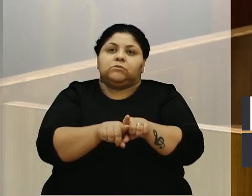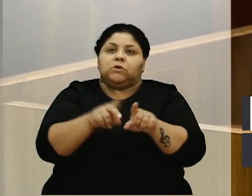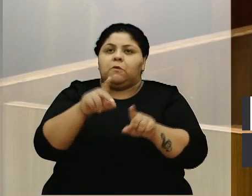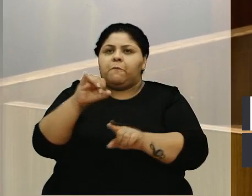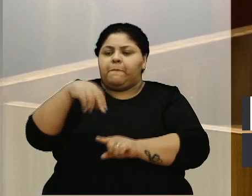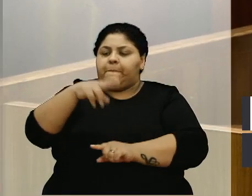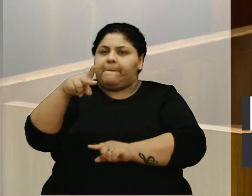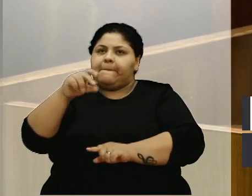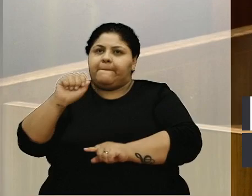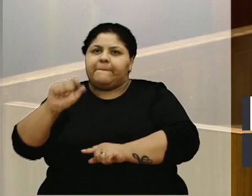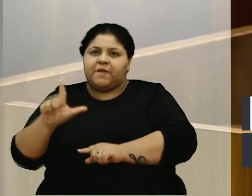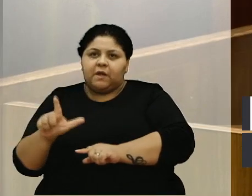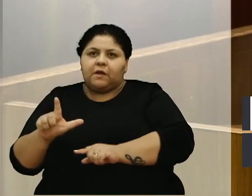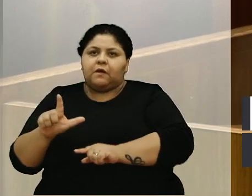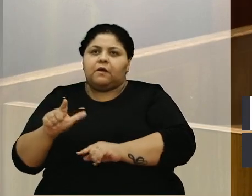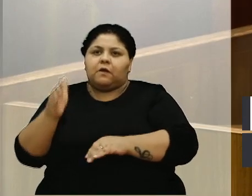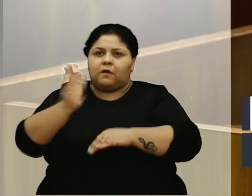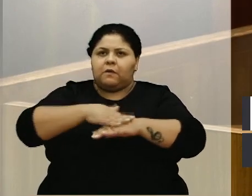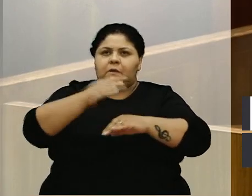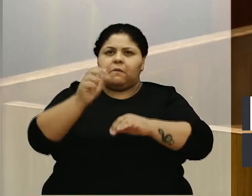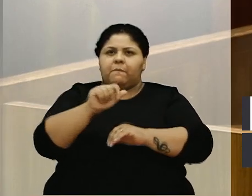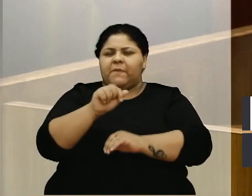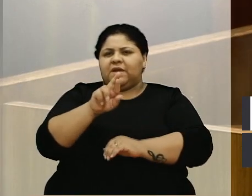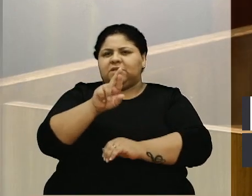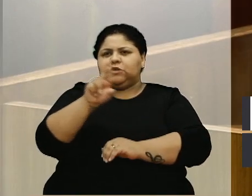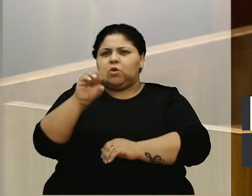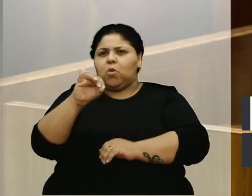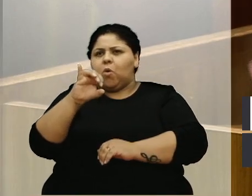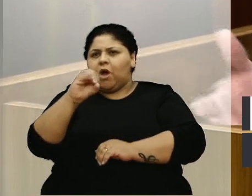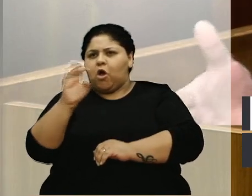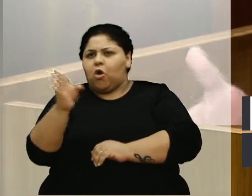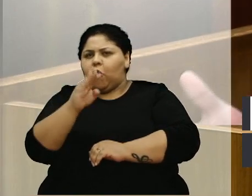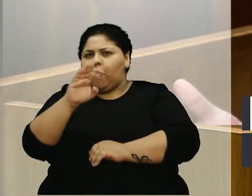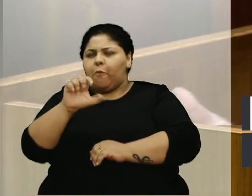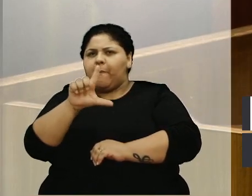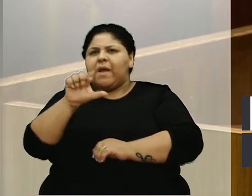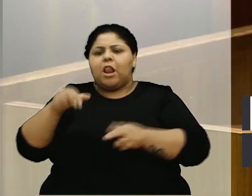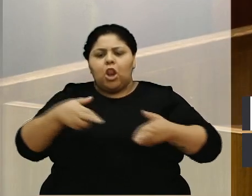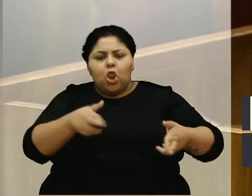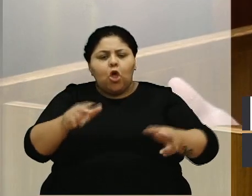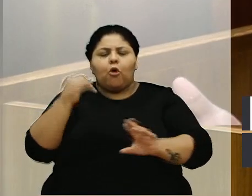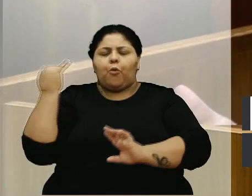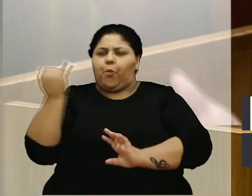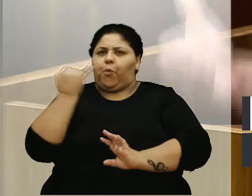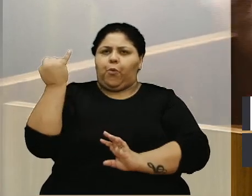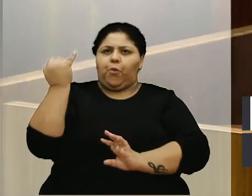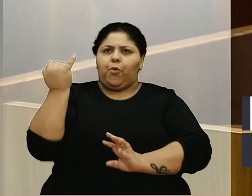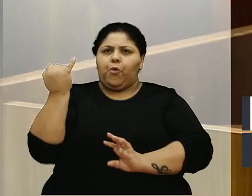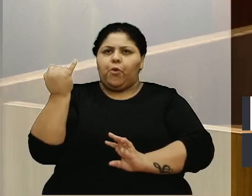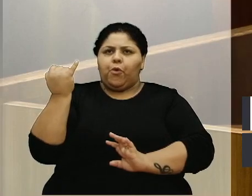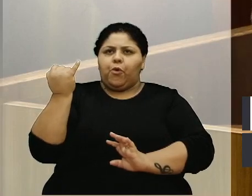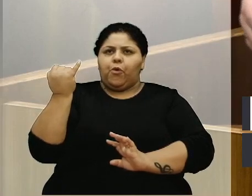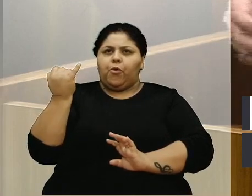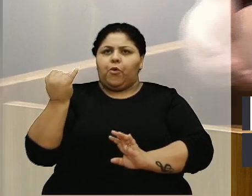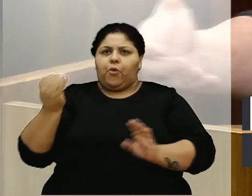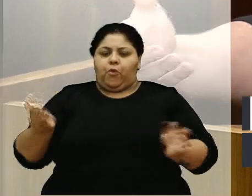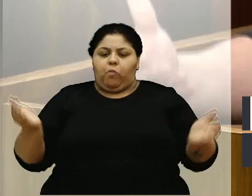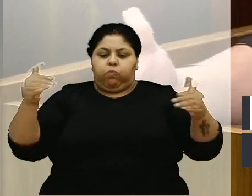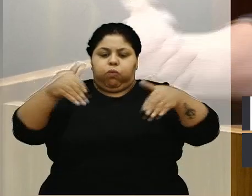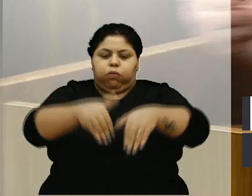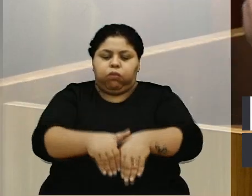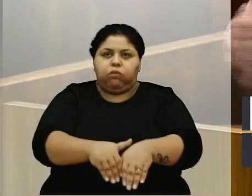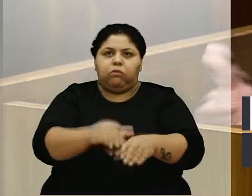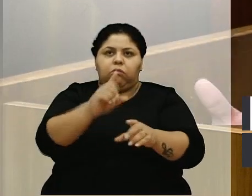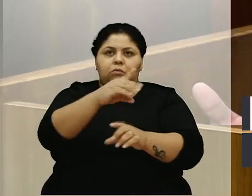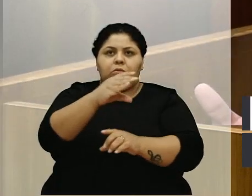né, o Piauí e mais o Arroio Belo, que são rios importantes, que acaba, né, entrando dentro do Rio Caí, ele vai ser